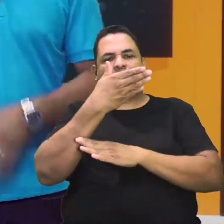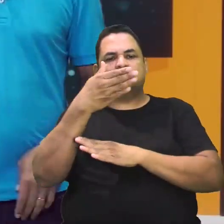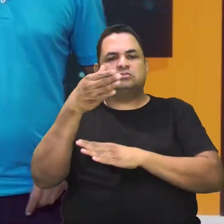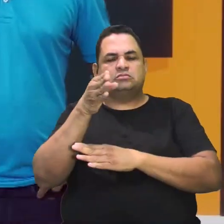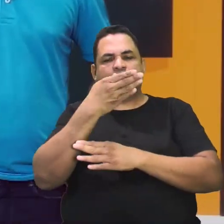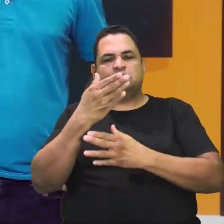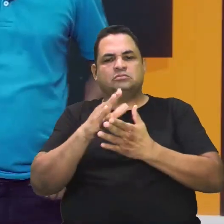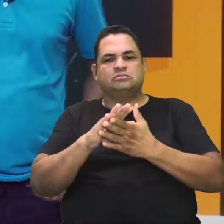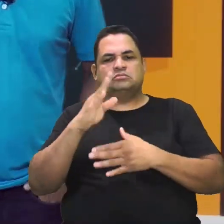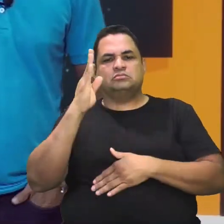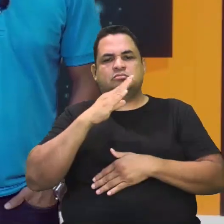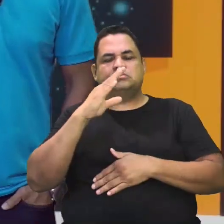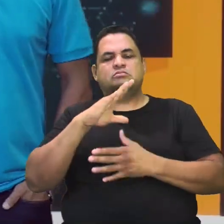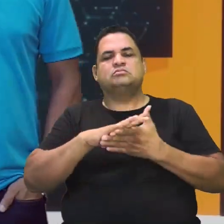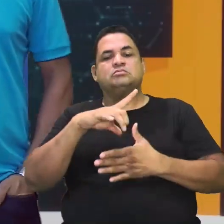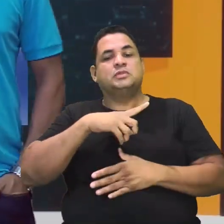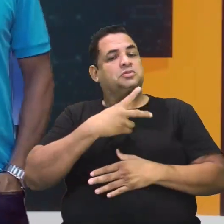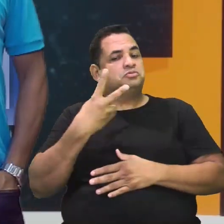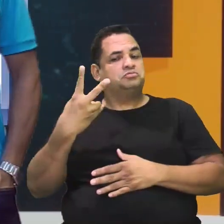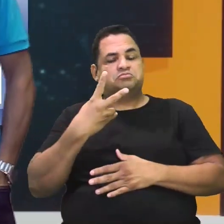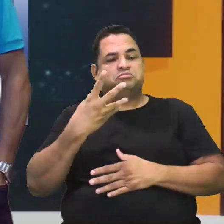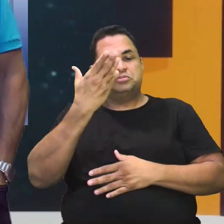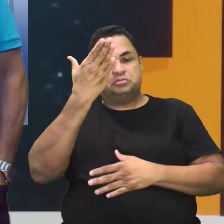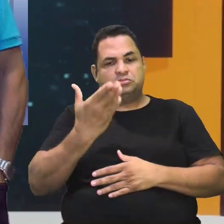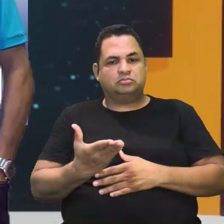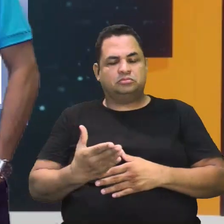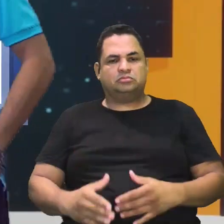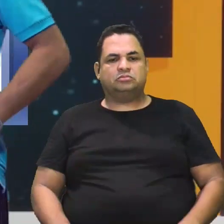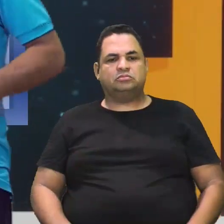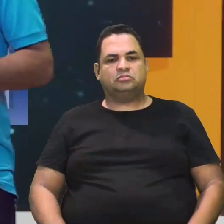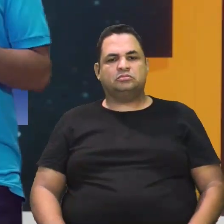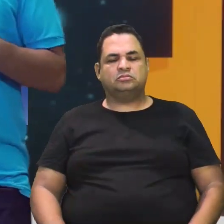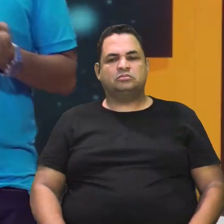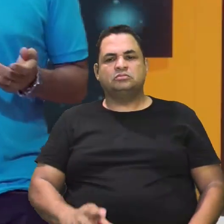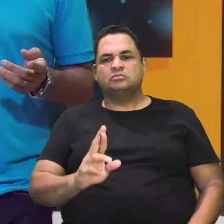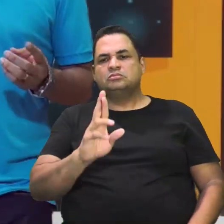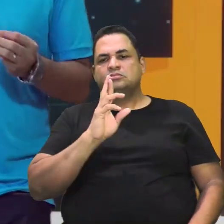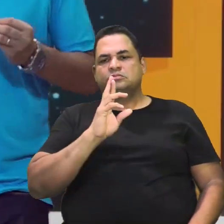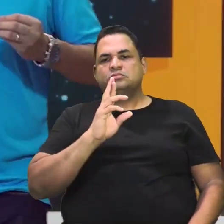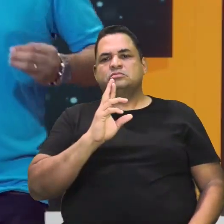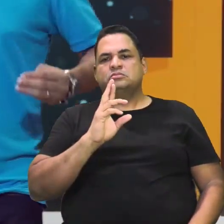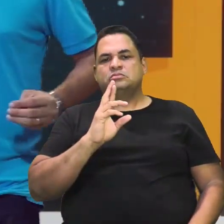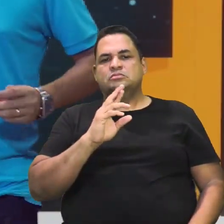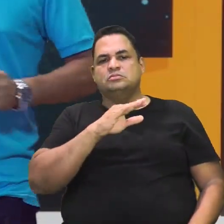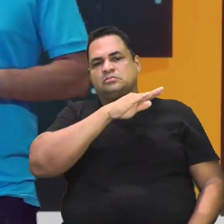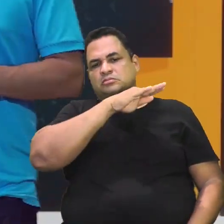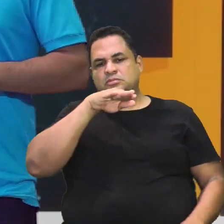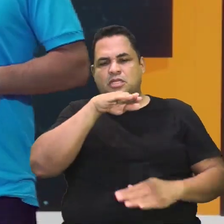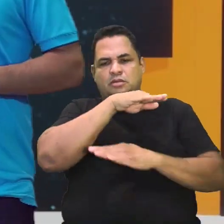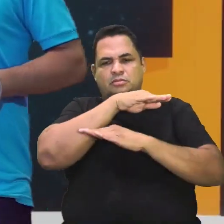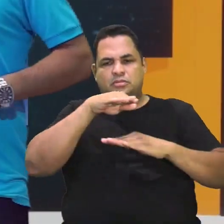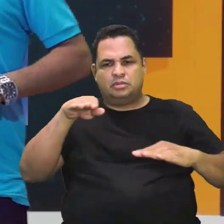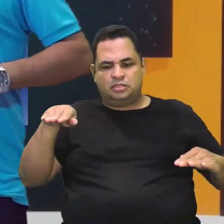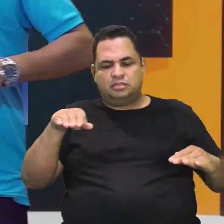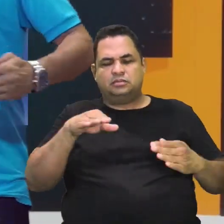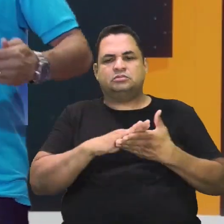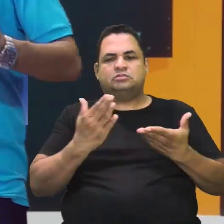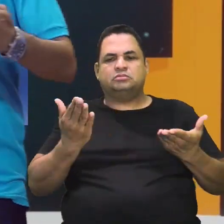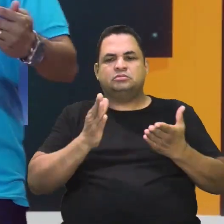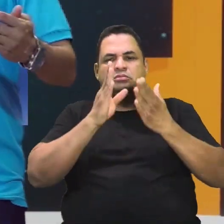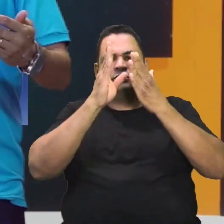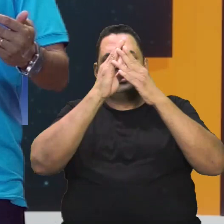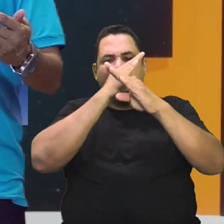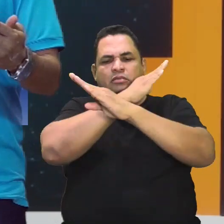duas situações. Pode isso, Arnaldo? Pode sim, senhor. Então, aquele que respondeu lá, não, é paralelo, o outro falou, não, é concorrente, aí foi